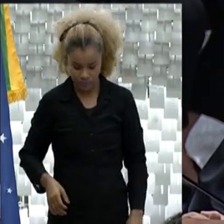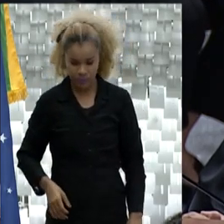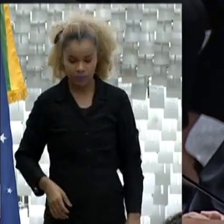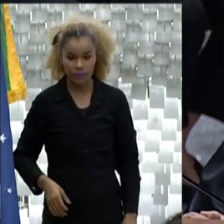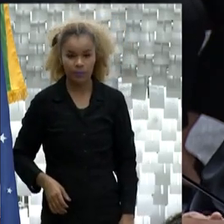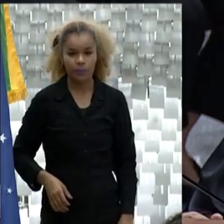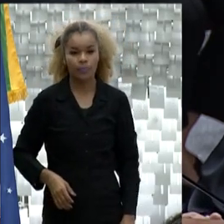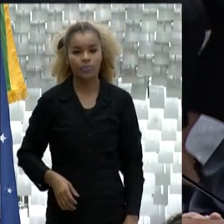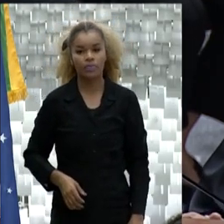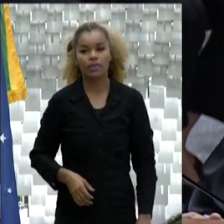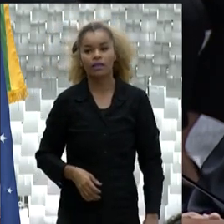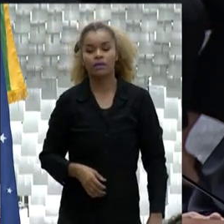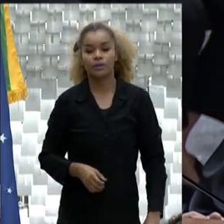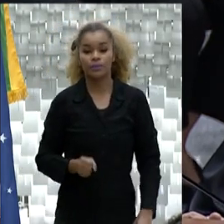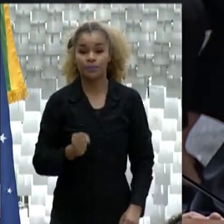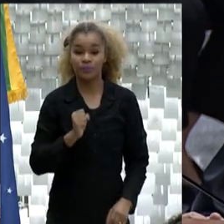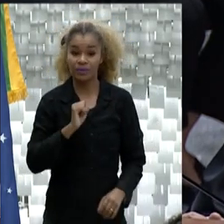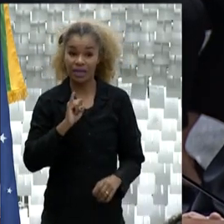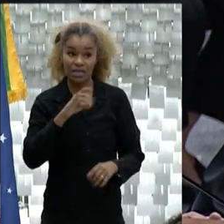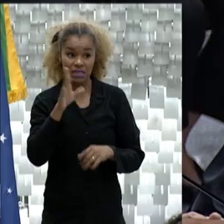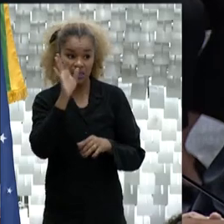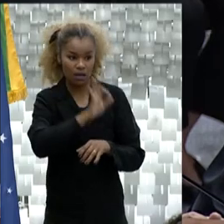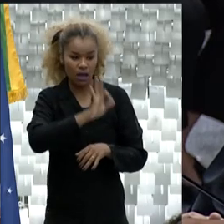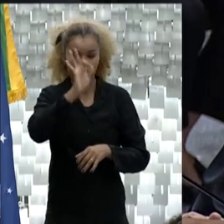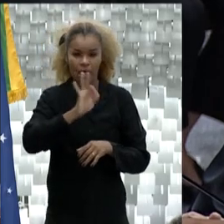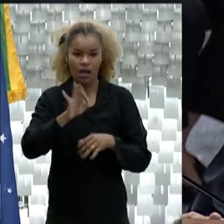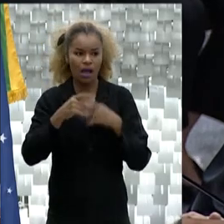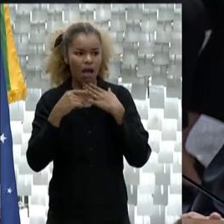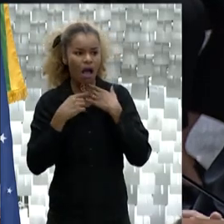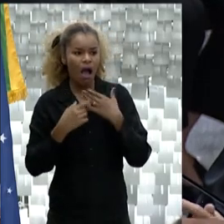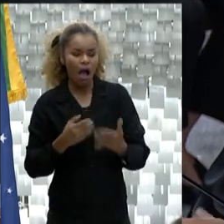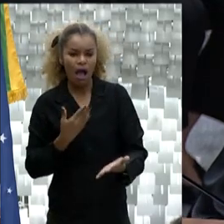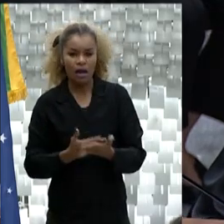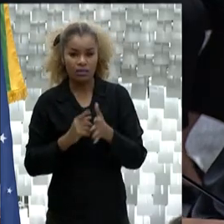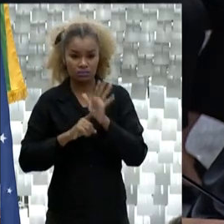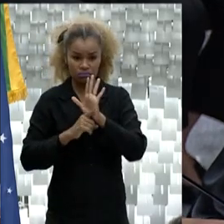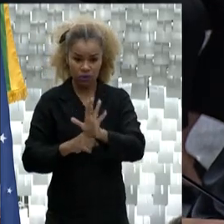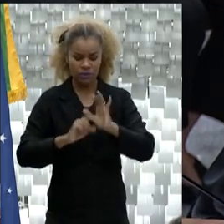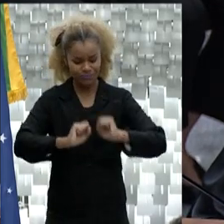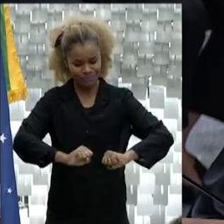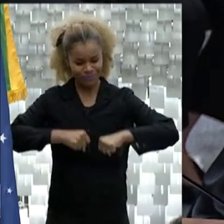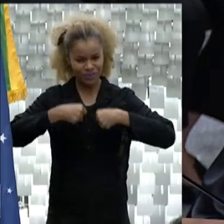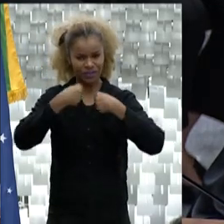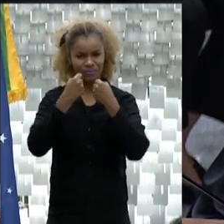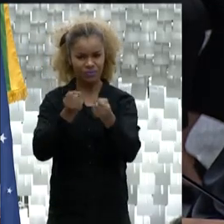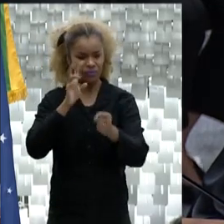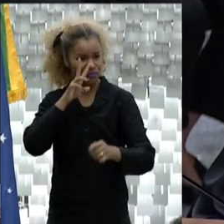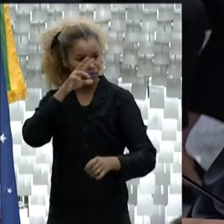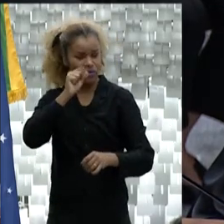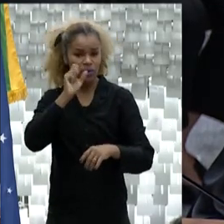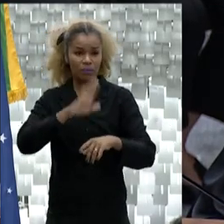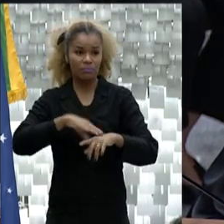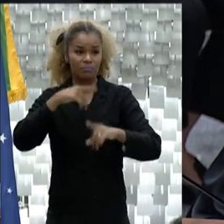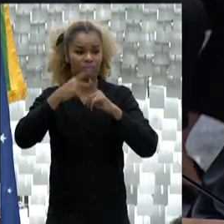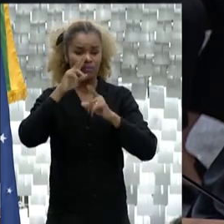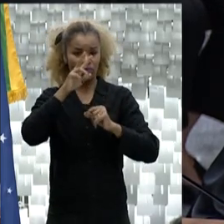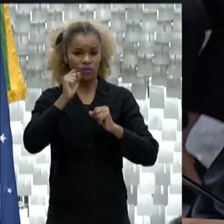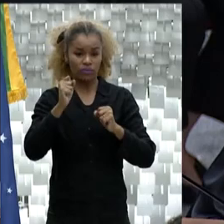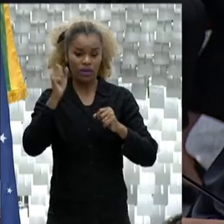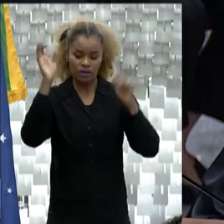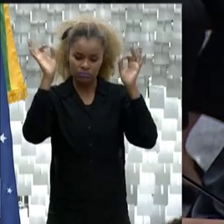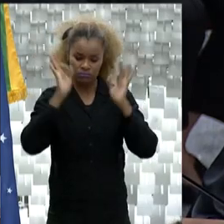Se essa estatística, de um lado, demonstra os esforços sobre-humanos para o cumprimento